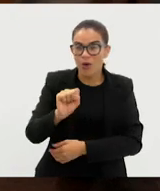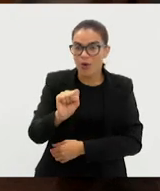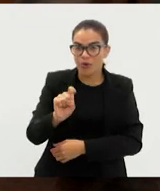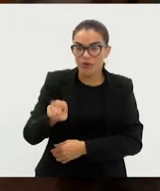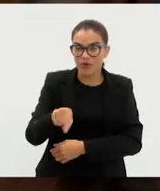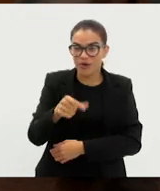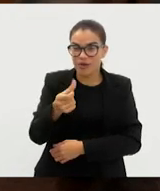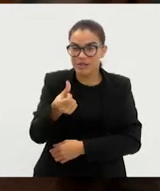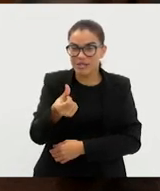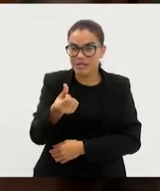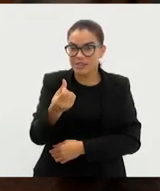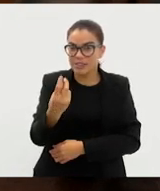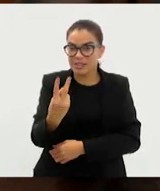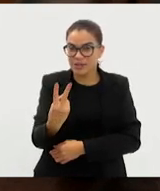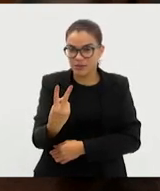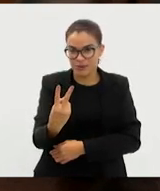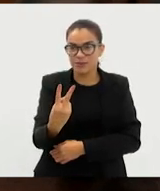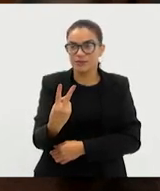8,62,